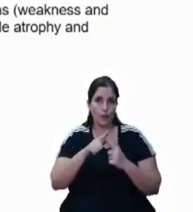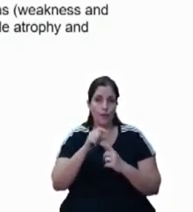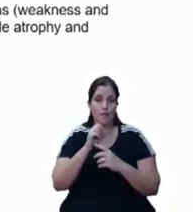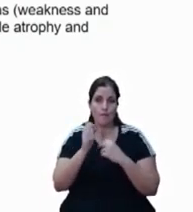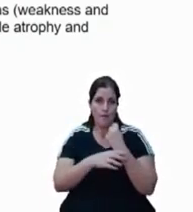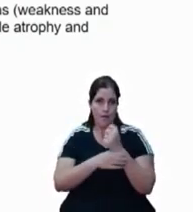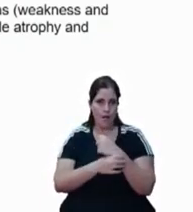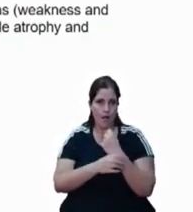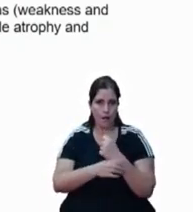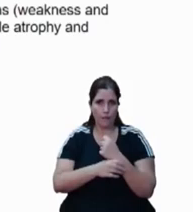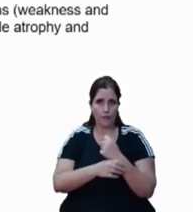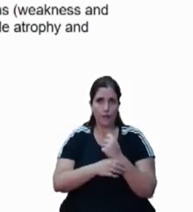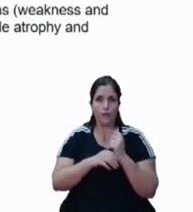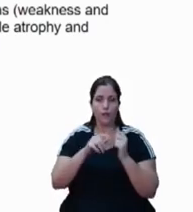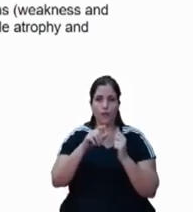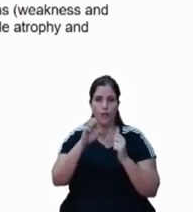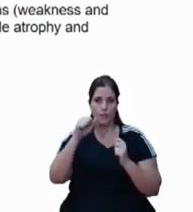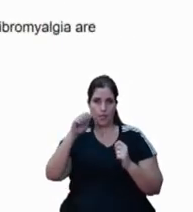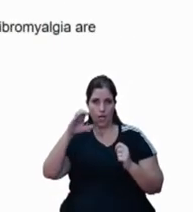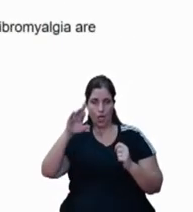lateral amiotrófica.